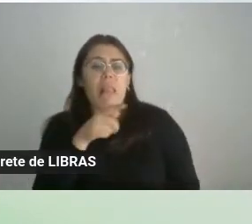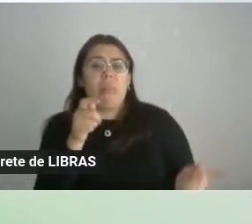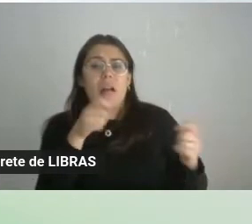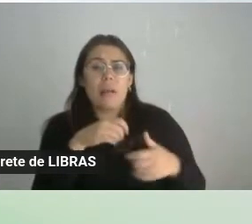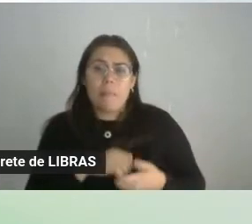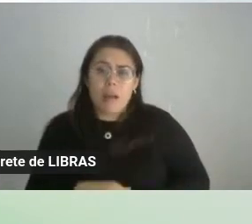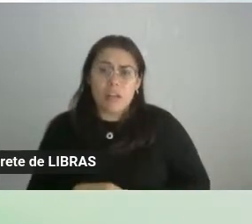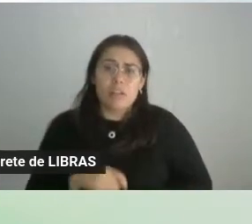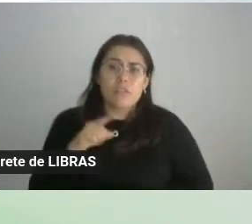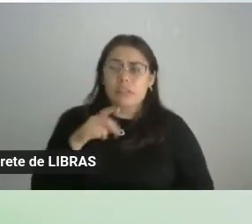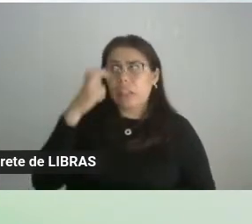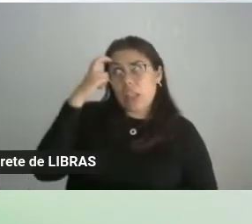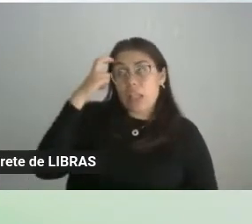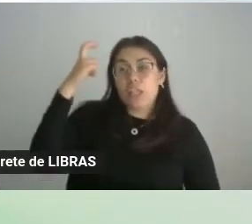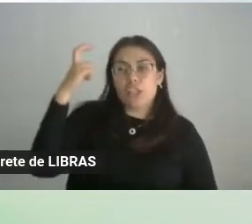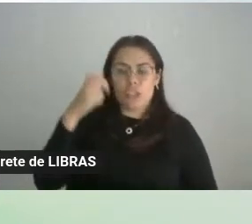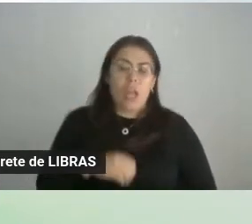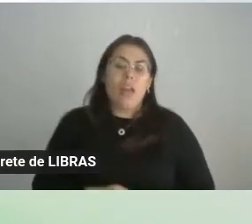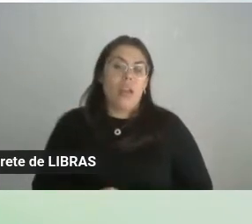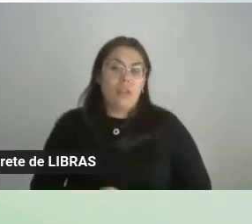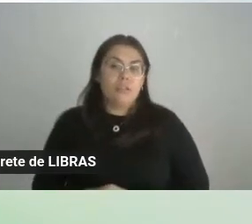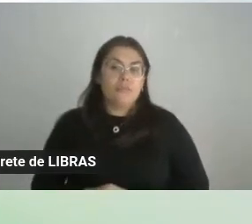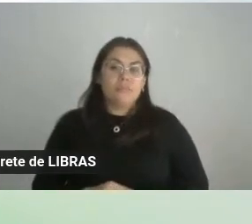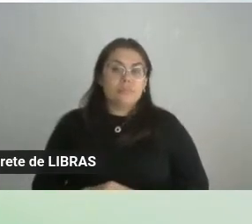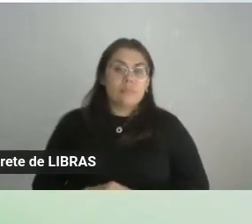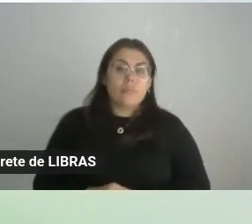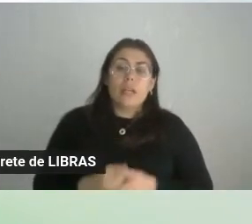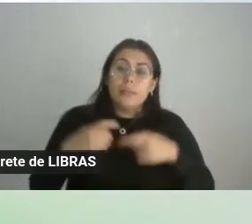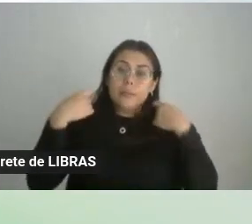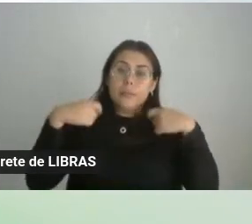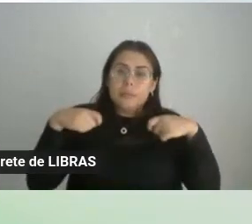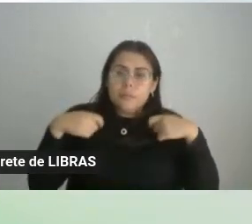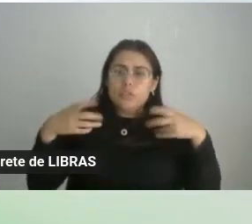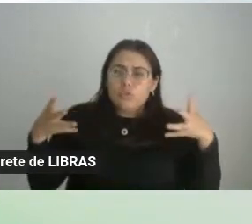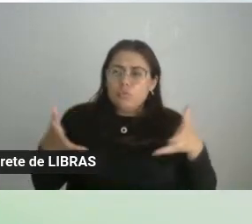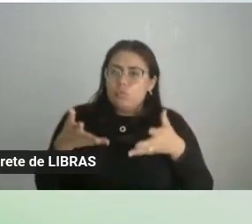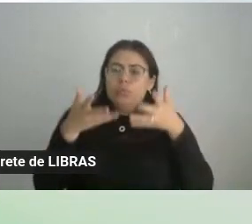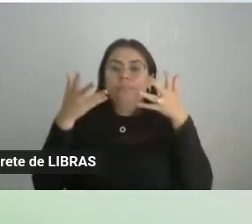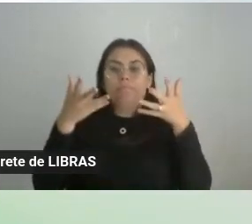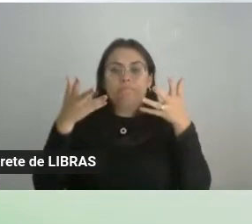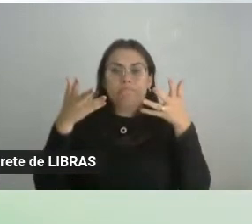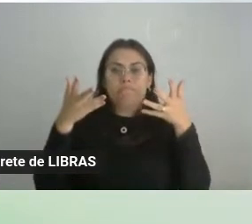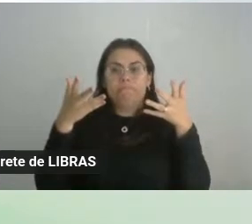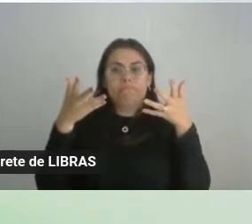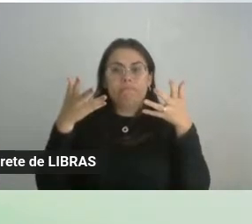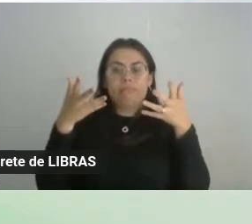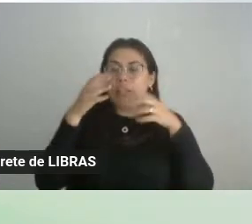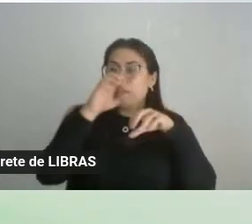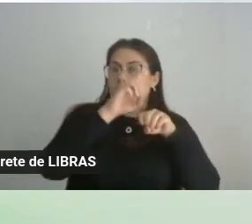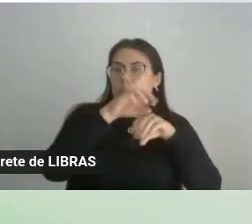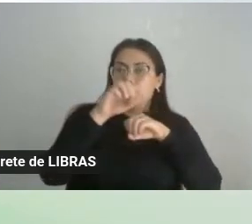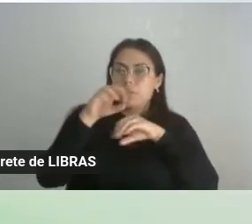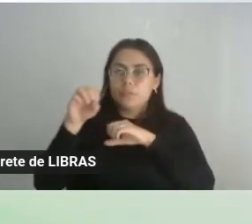tão inteligente. Incentivos, por isso que eu me refiro à relação que existe da educação com o aspecto